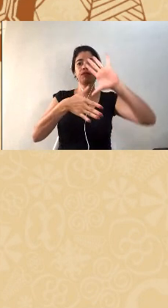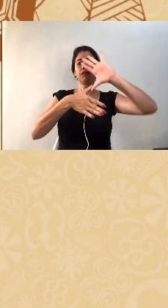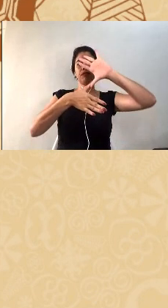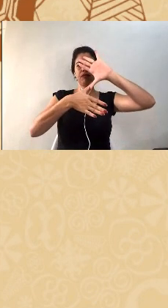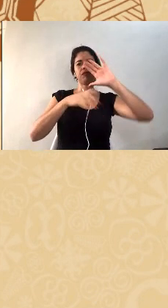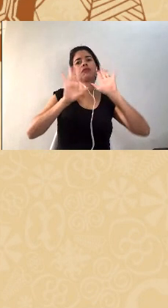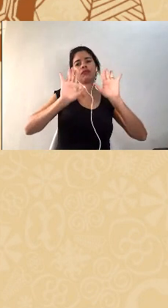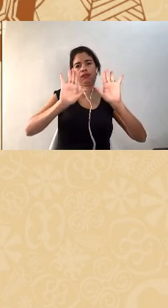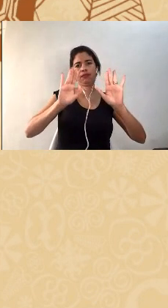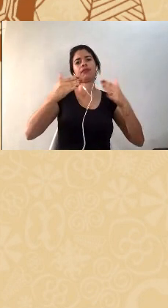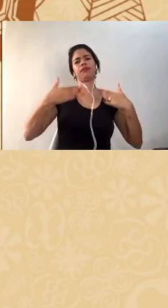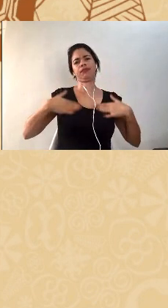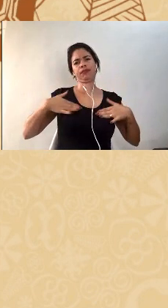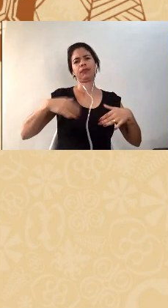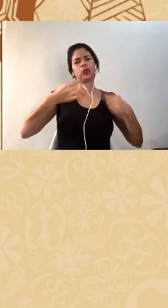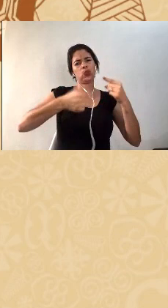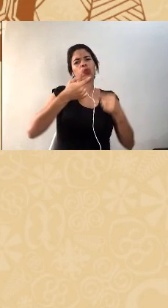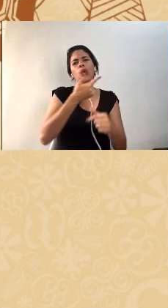discussão.